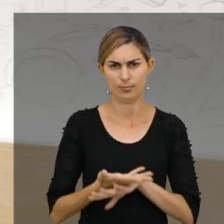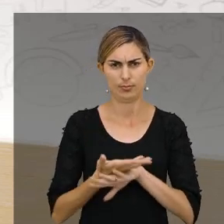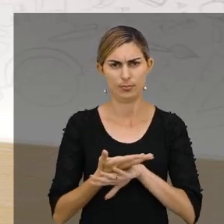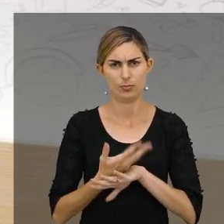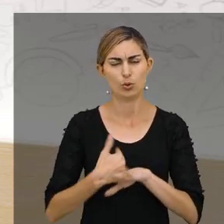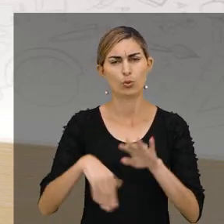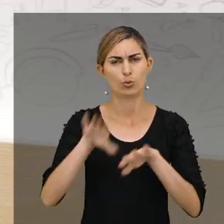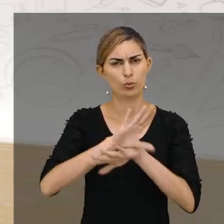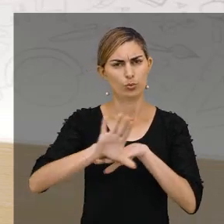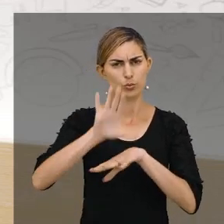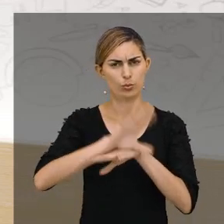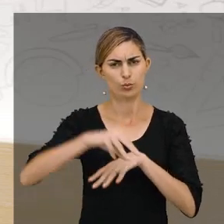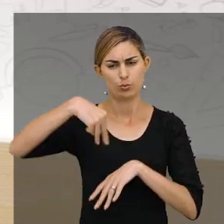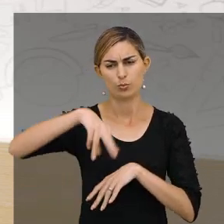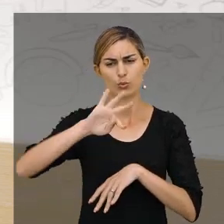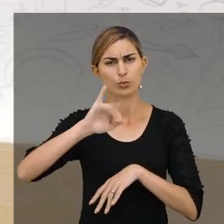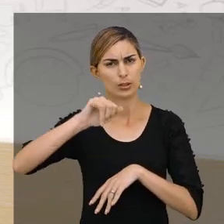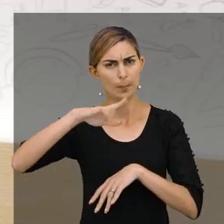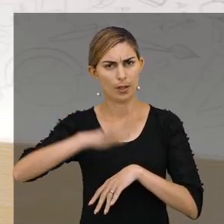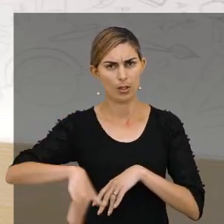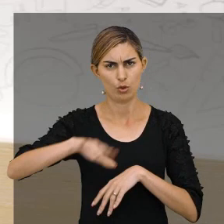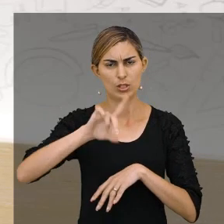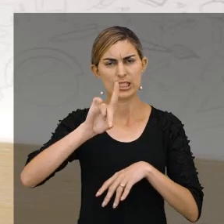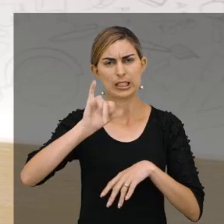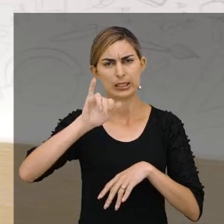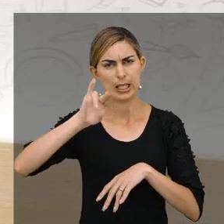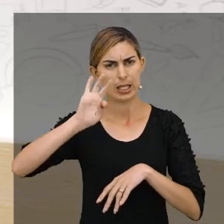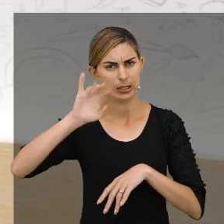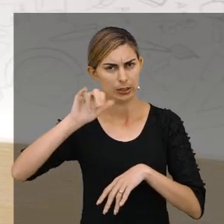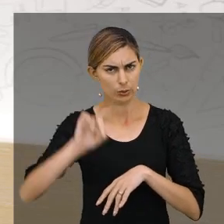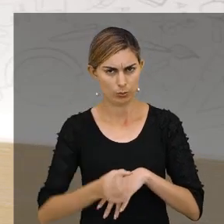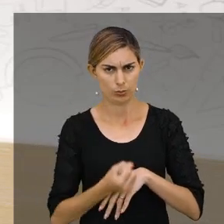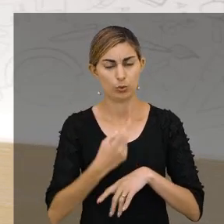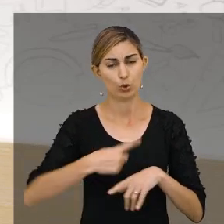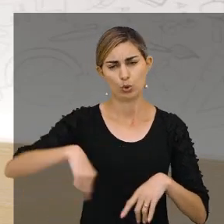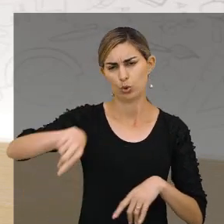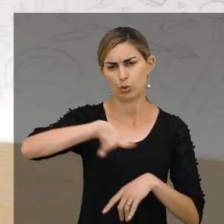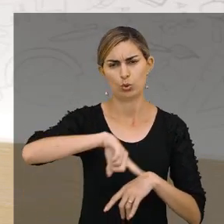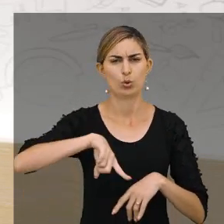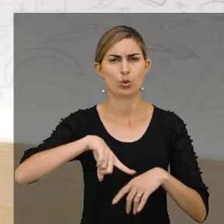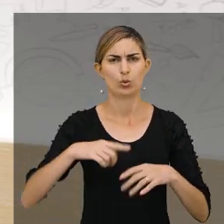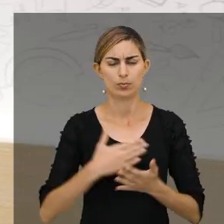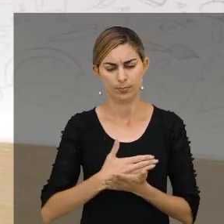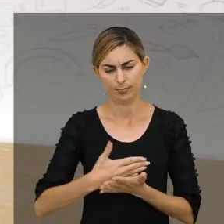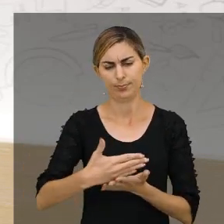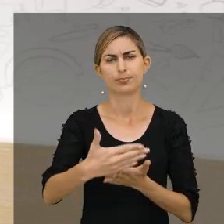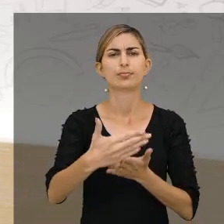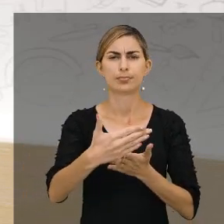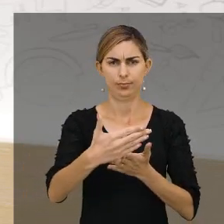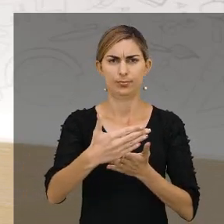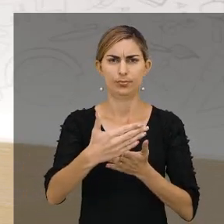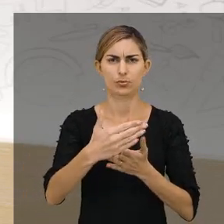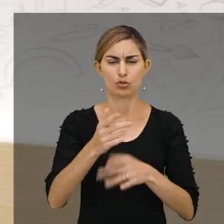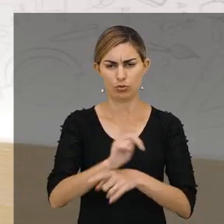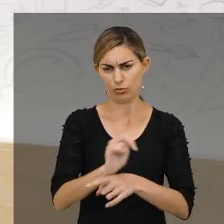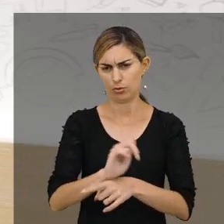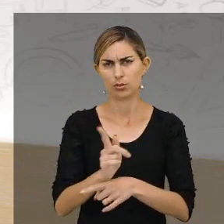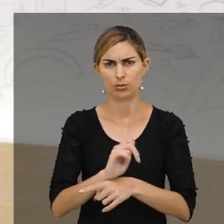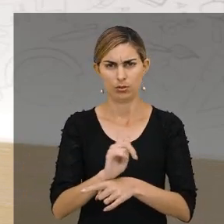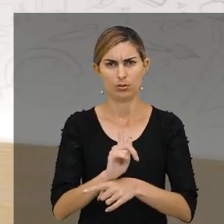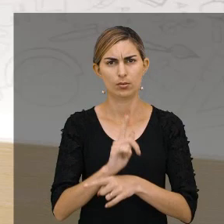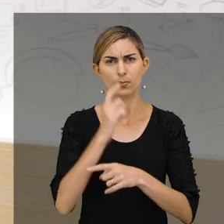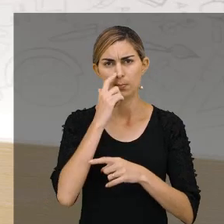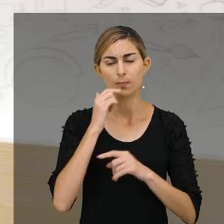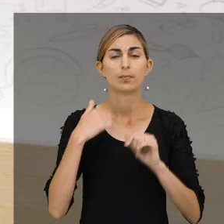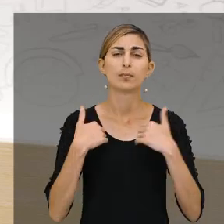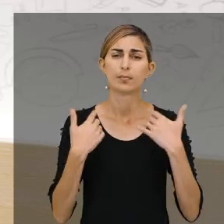disciplina e do curso de multimeios didáticos. Nós estamos ingressando agora no módulo Gestão, não